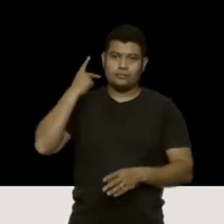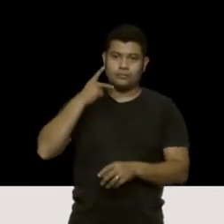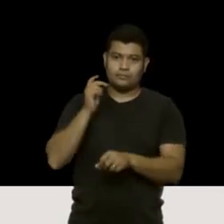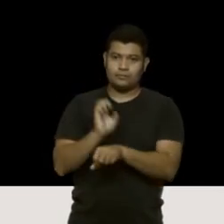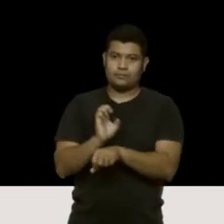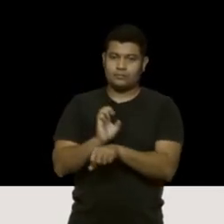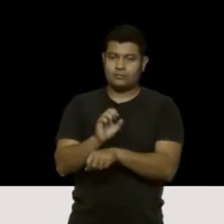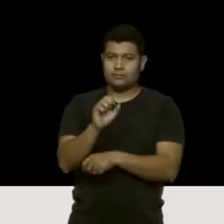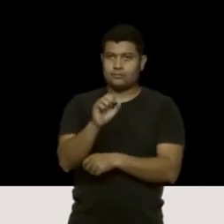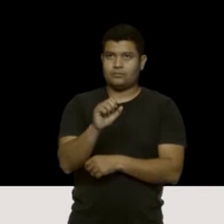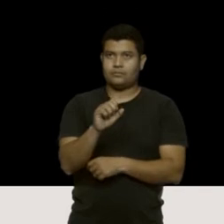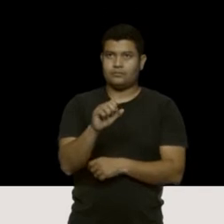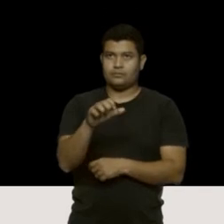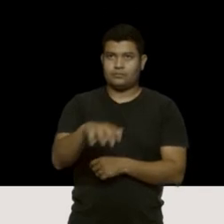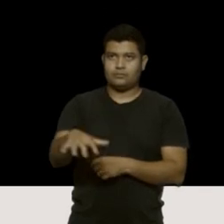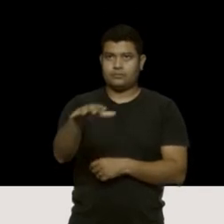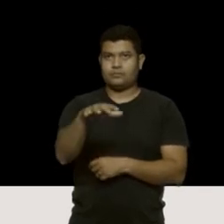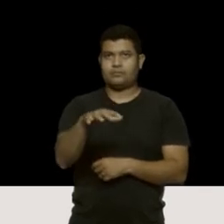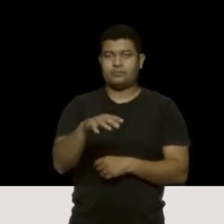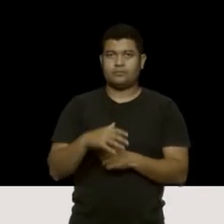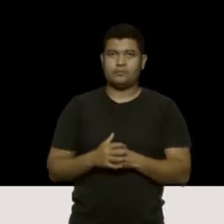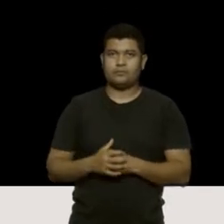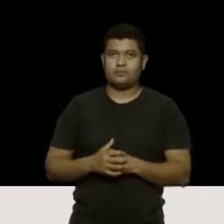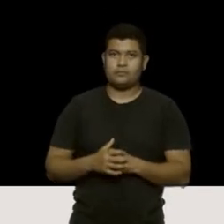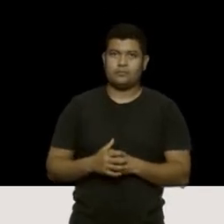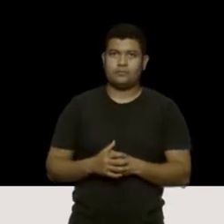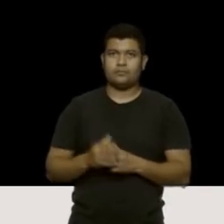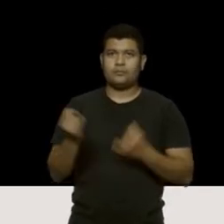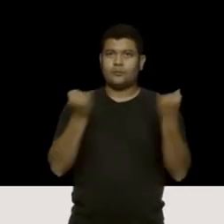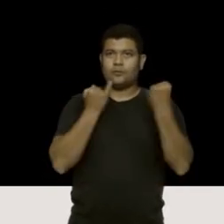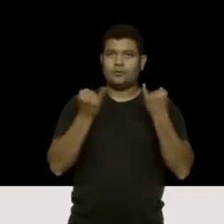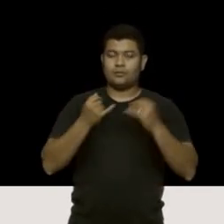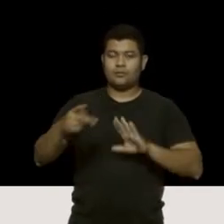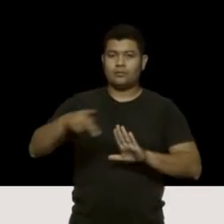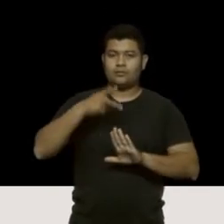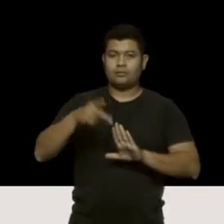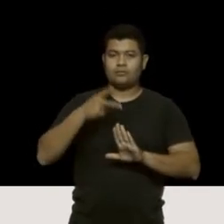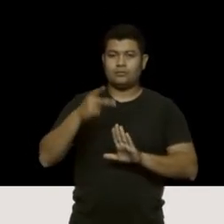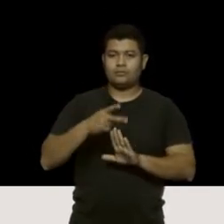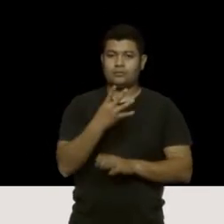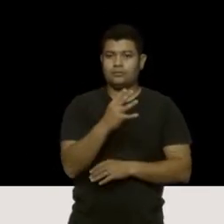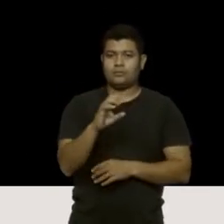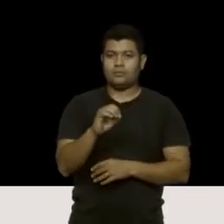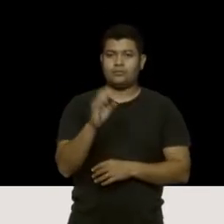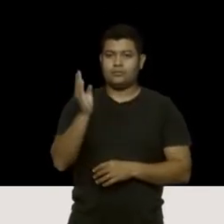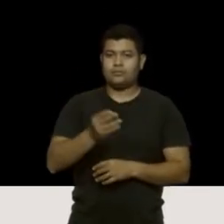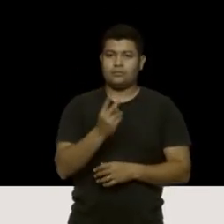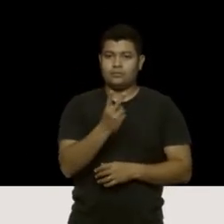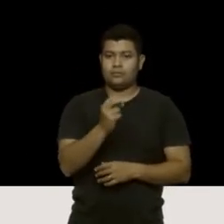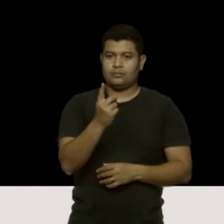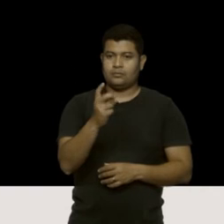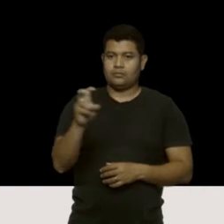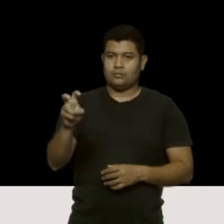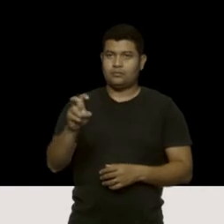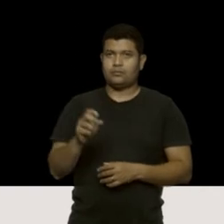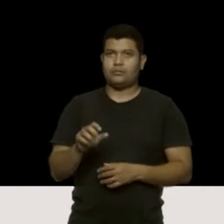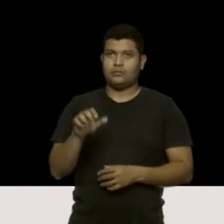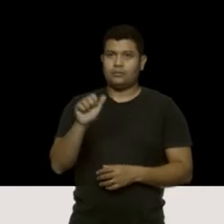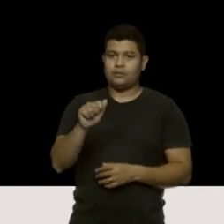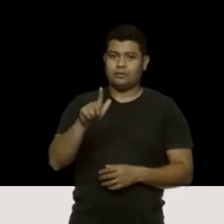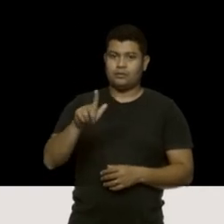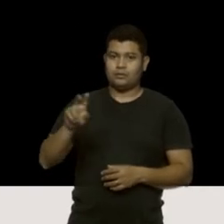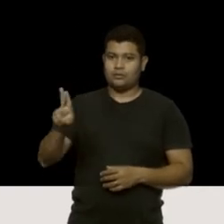Estado informações acerca da Portaria 40 de 2015 da AGU.